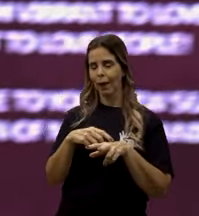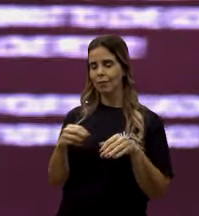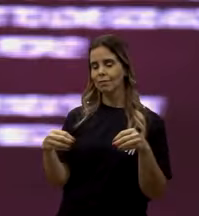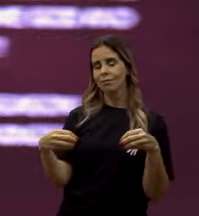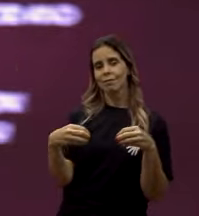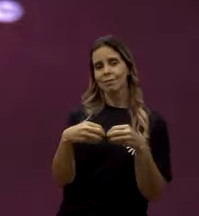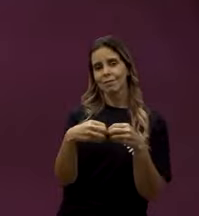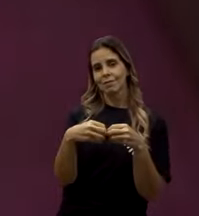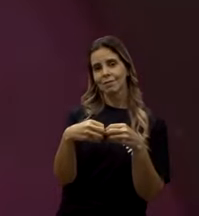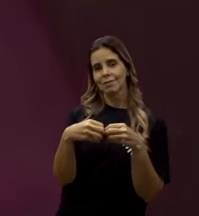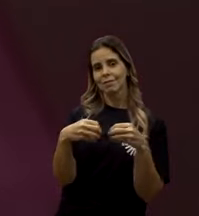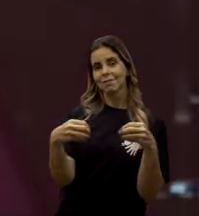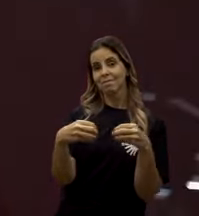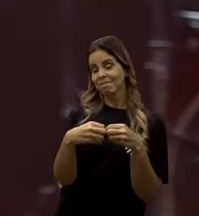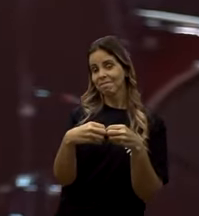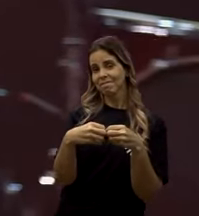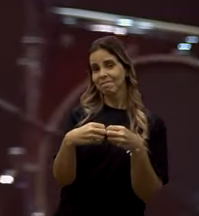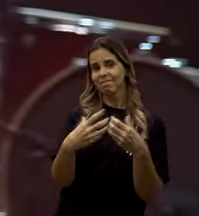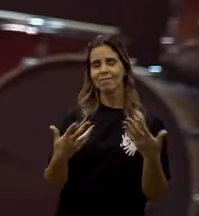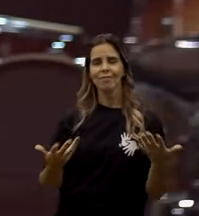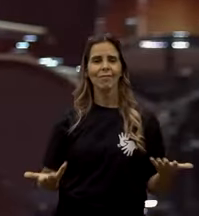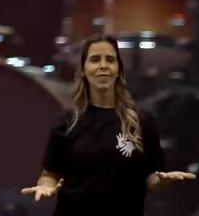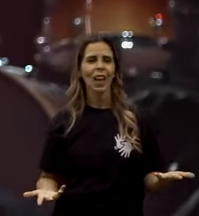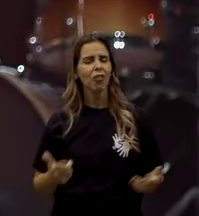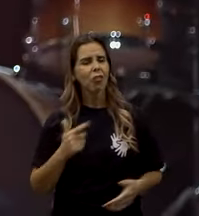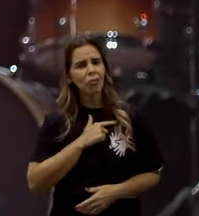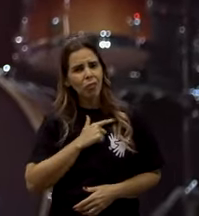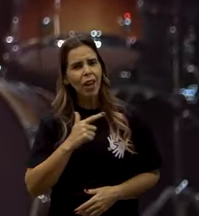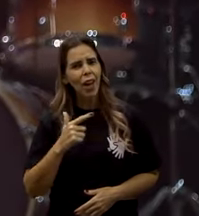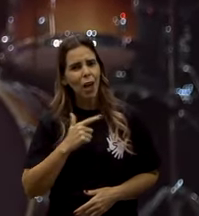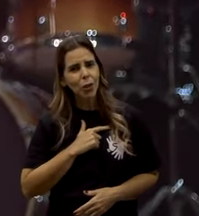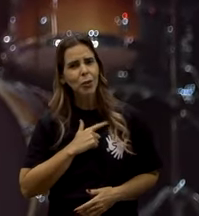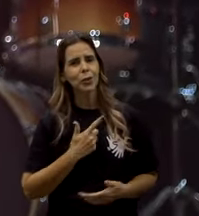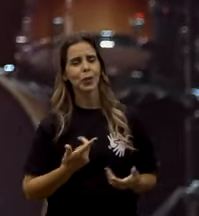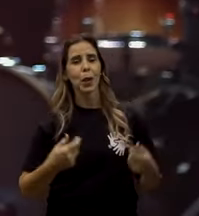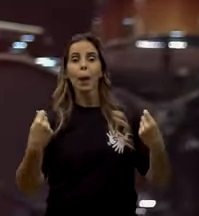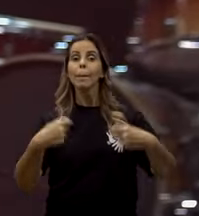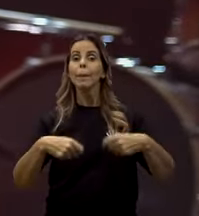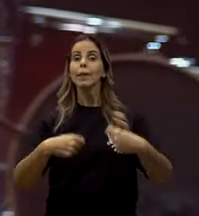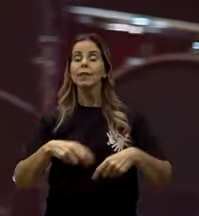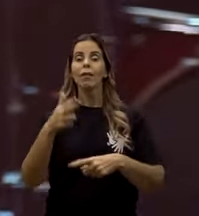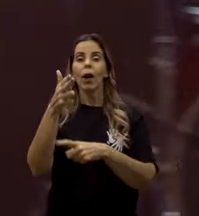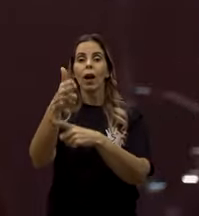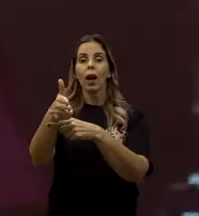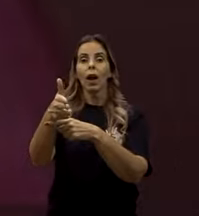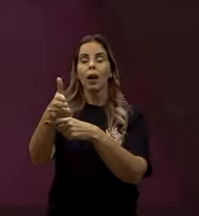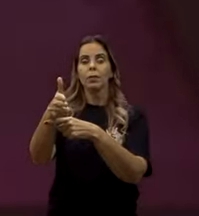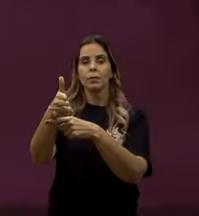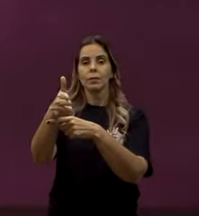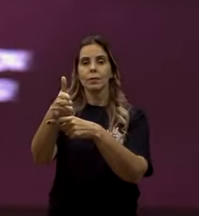ridículo irmão maior papelão tinha que ter uma câmera no nossos Quart